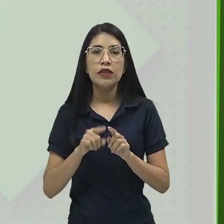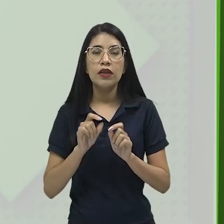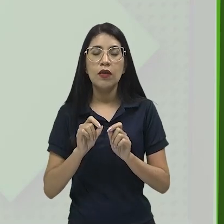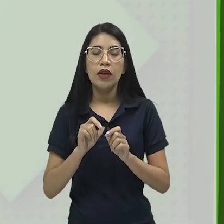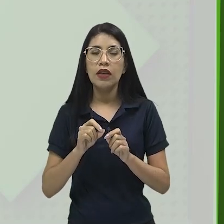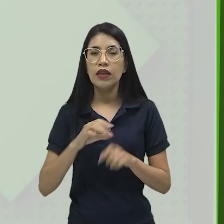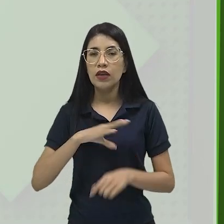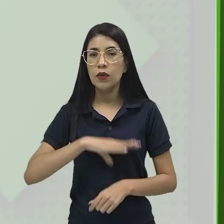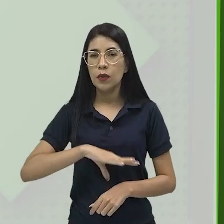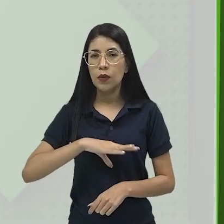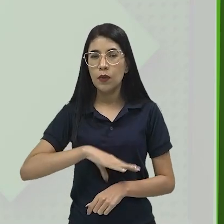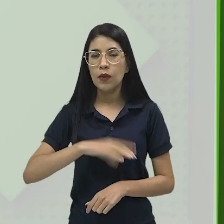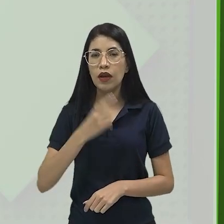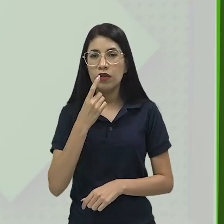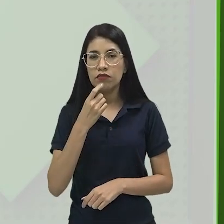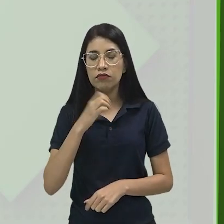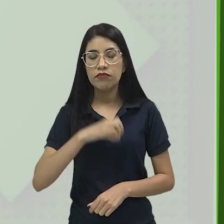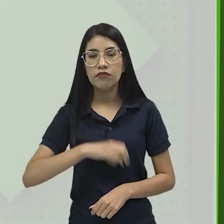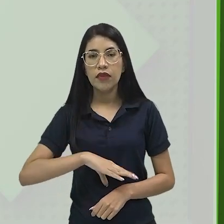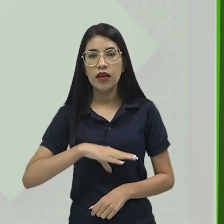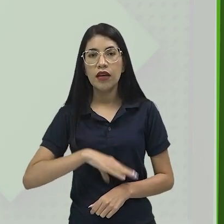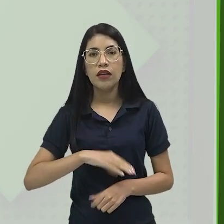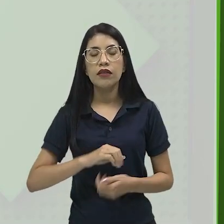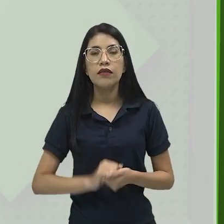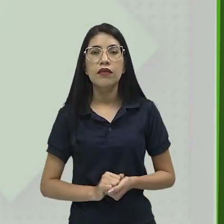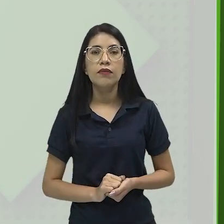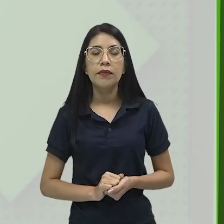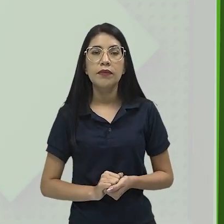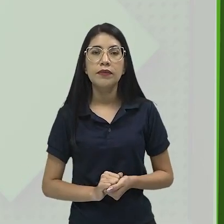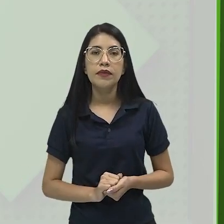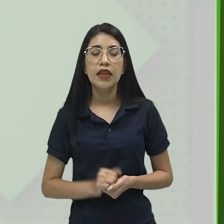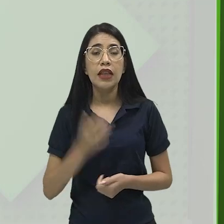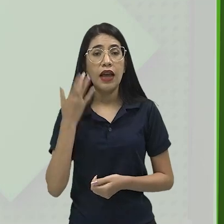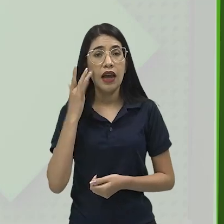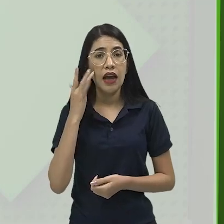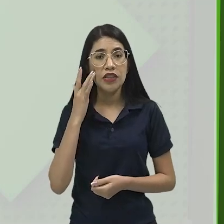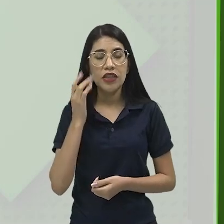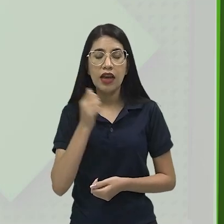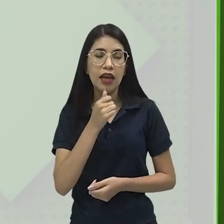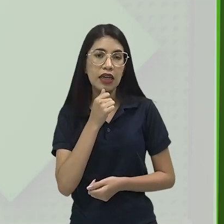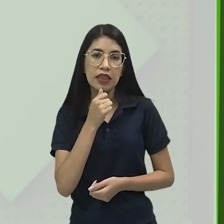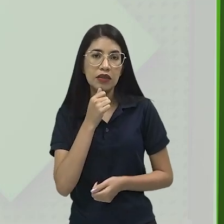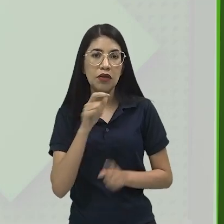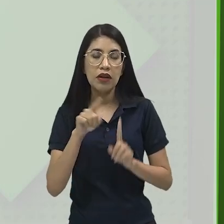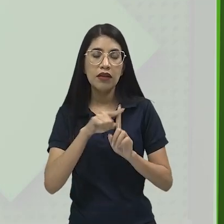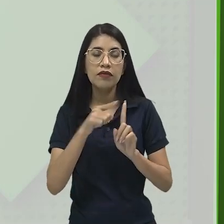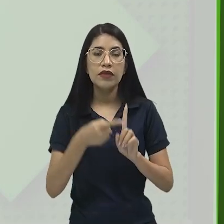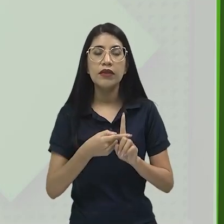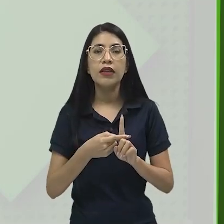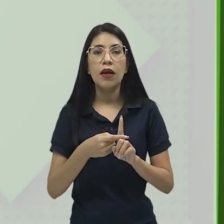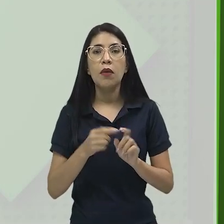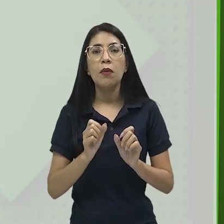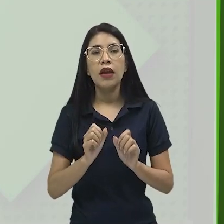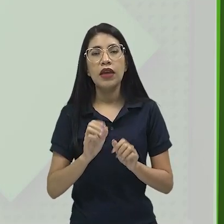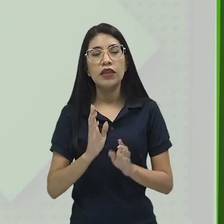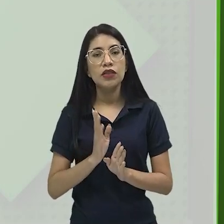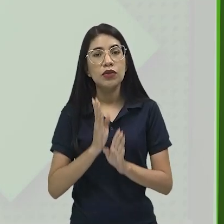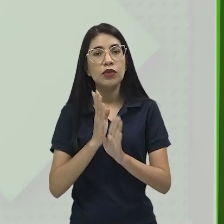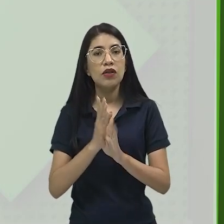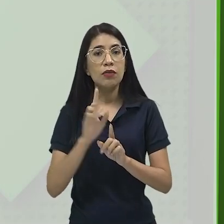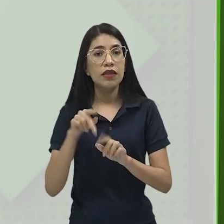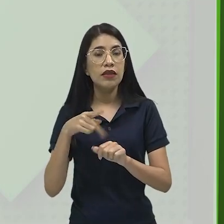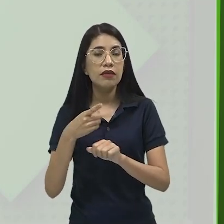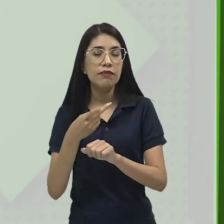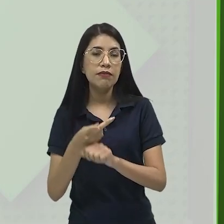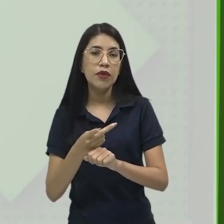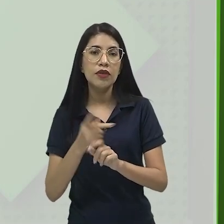pequeno sangramento, né, ela contabiliza como se fosse um ciclo e acha que não está grávida. Às vezes a mãezinha, ela descobre a gravidez